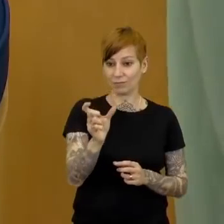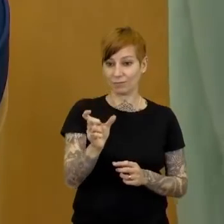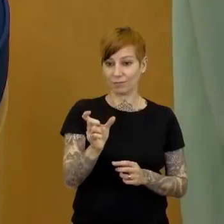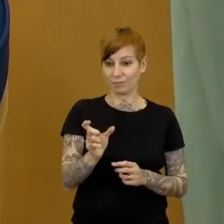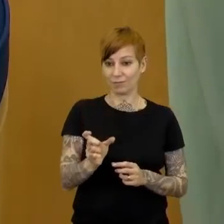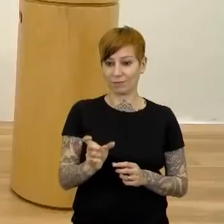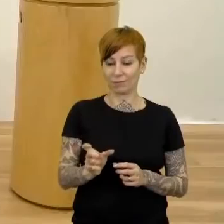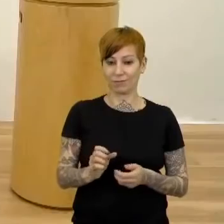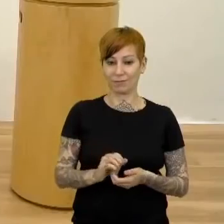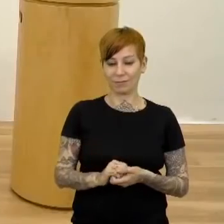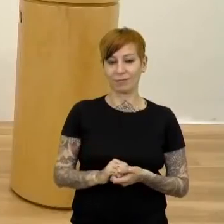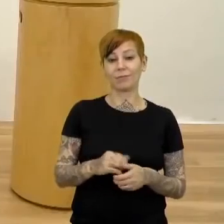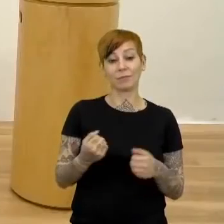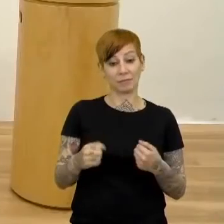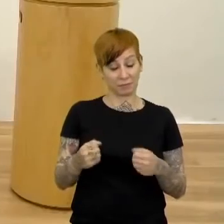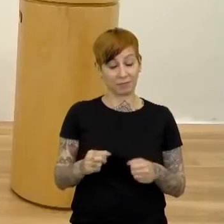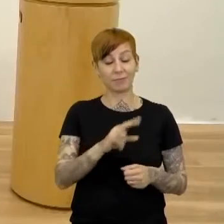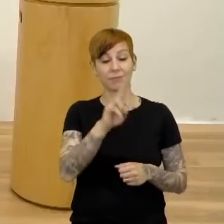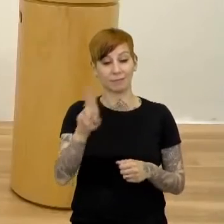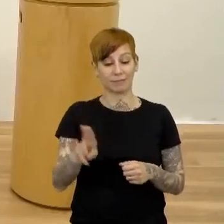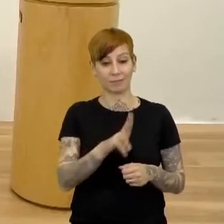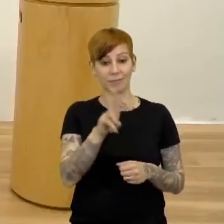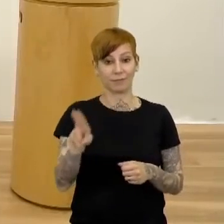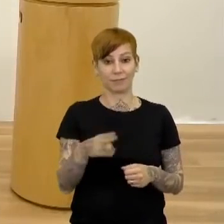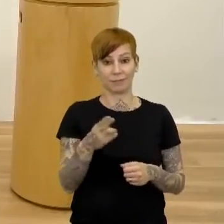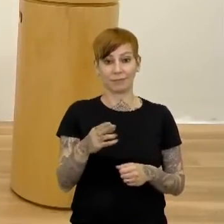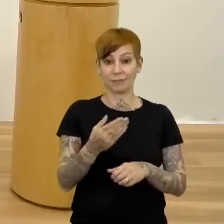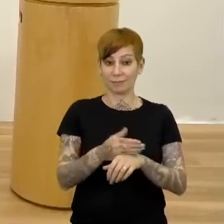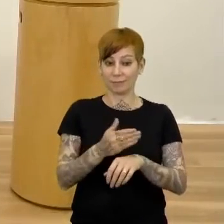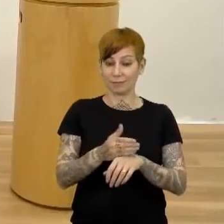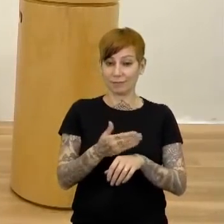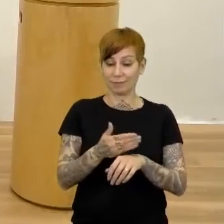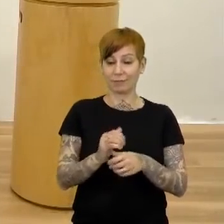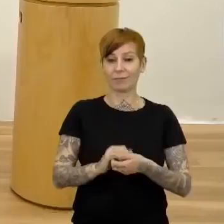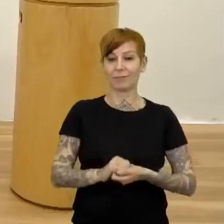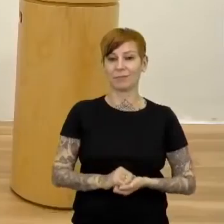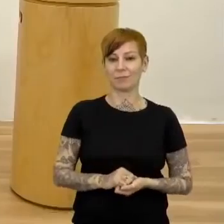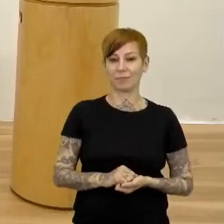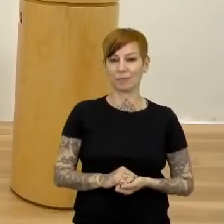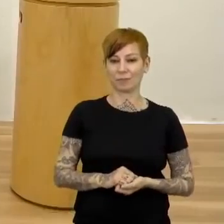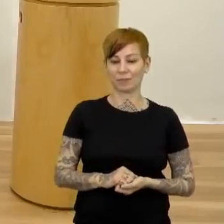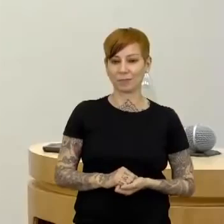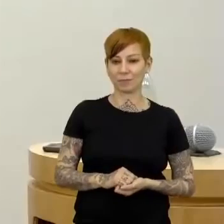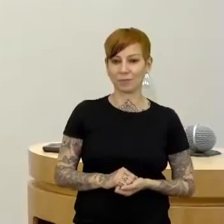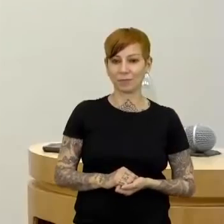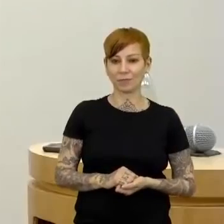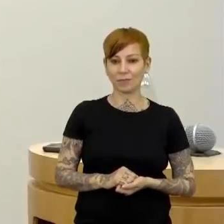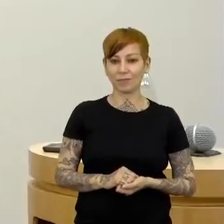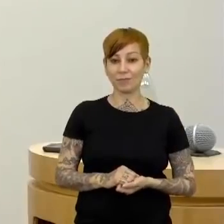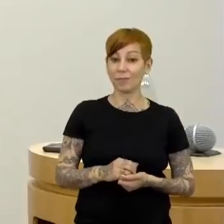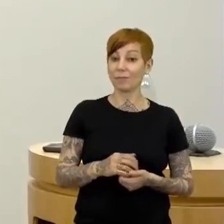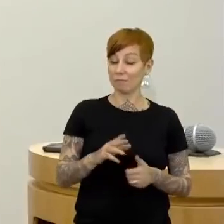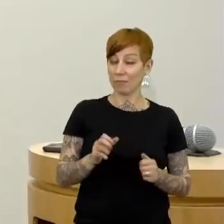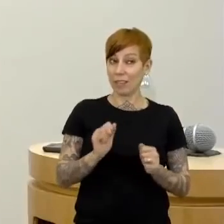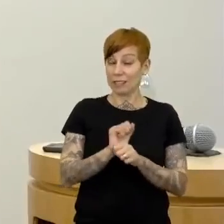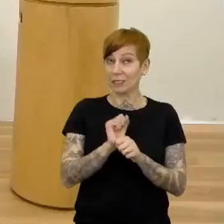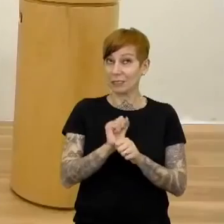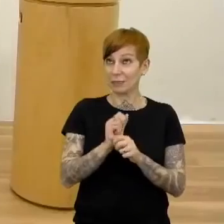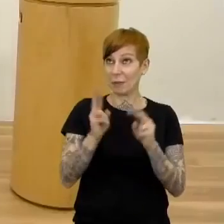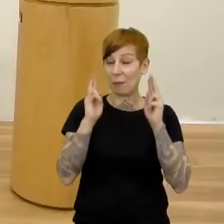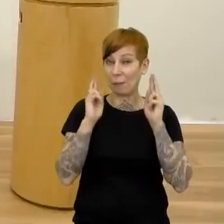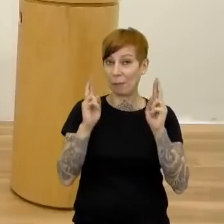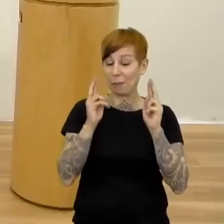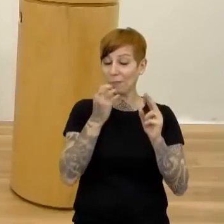quatro peças ao longo da nossa aula para fazer esses exercícios aqui tá bom é uma proposta aí que a gente tá trazendo espero que dê certo